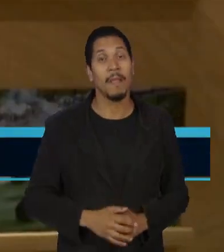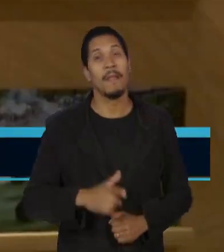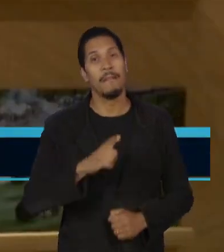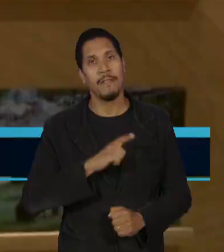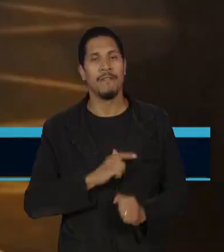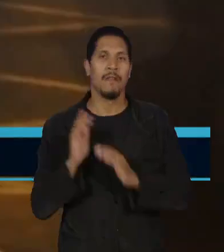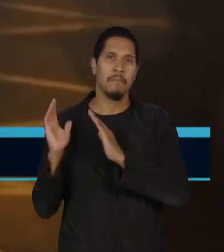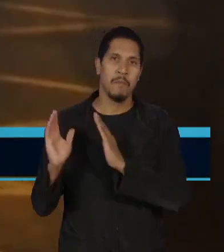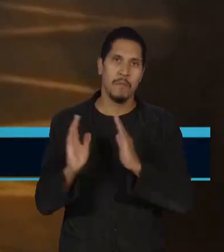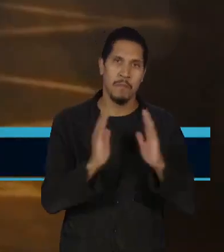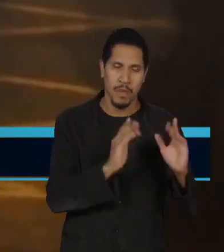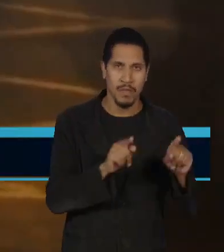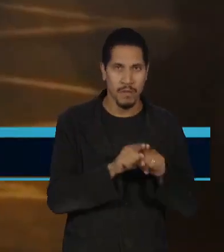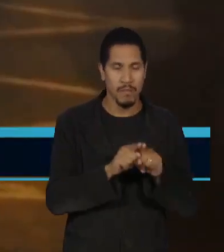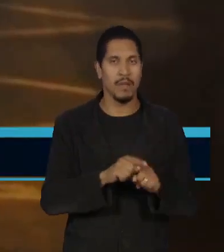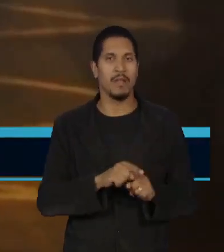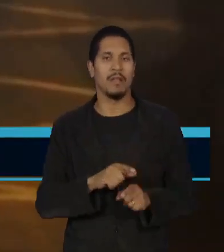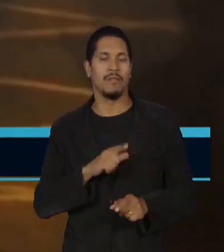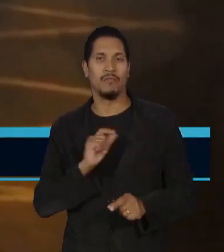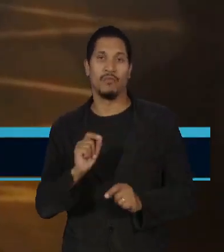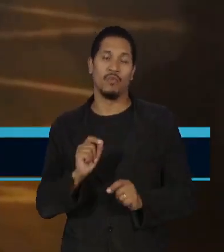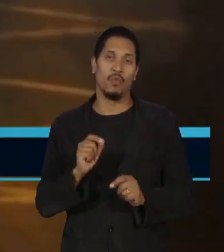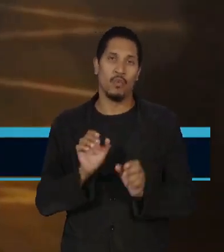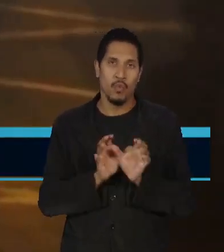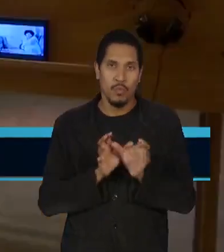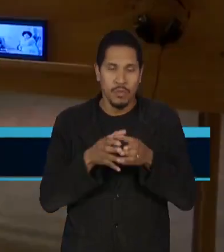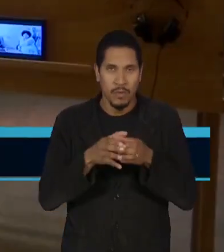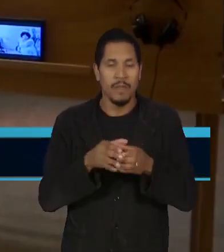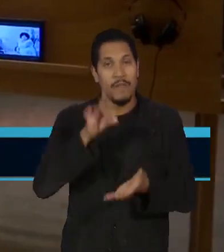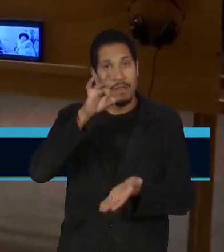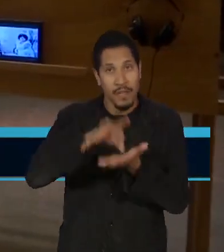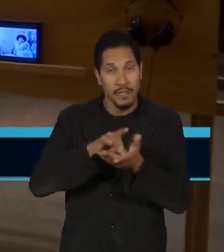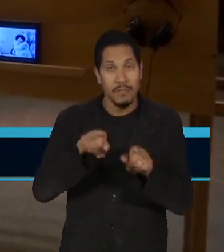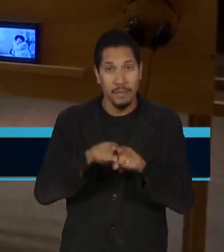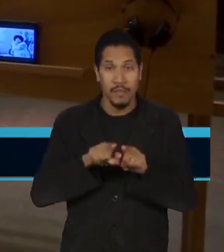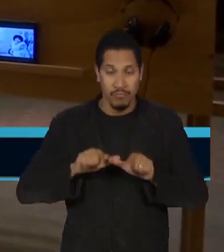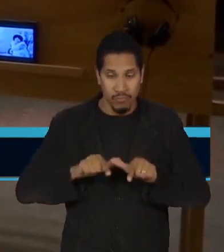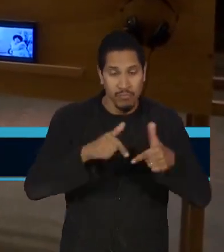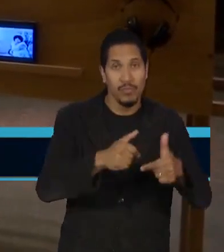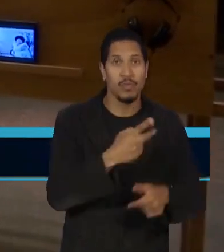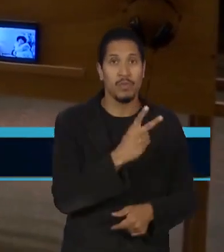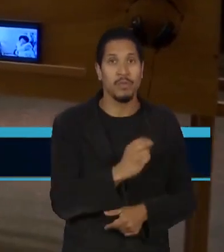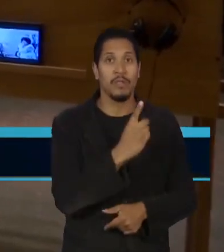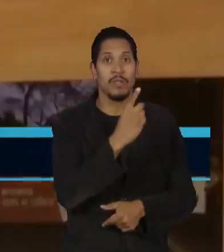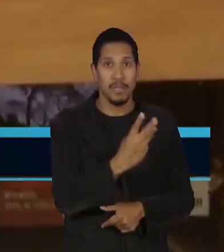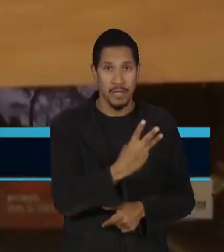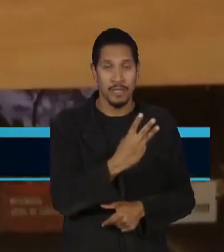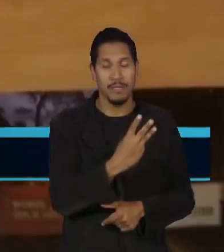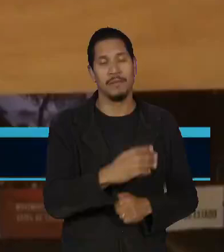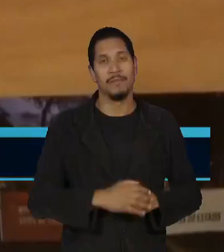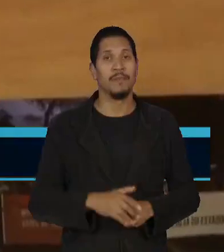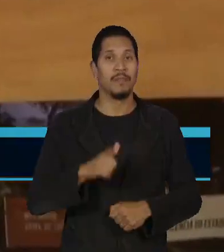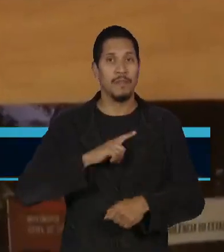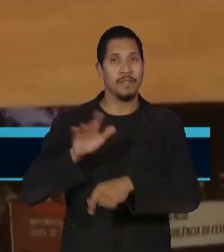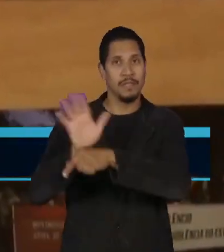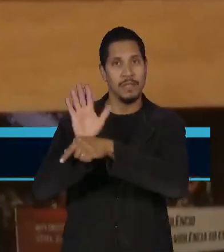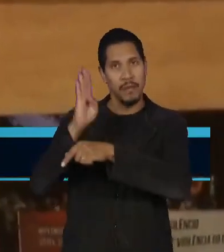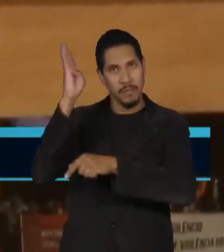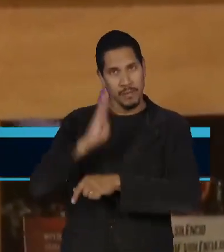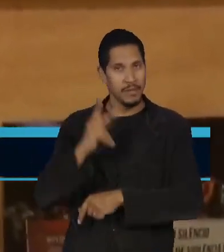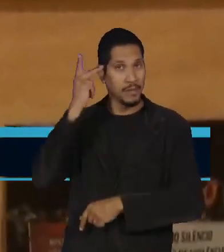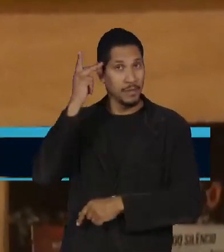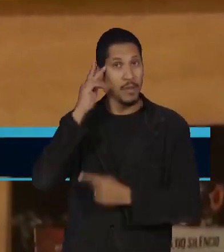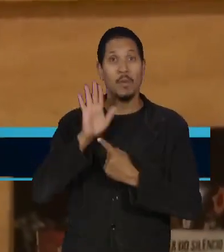da Verdade e as jornadas de 2013. A mostra na Cinemateca Brasileira, em São Paulo, reforça como